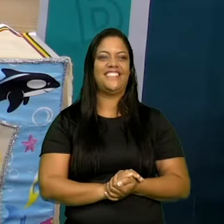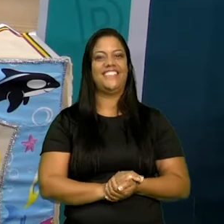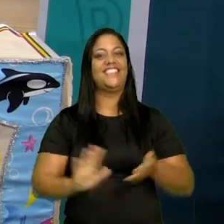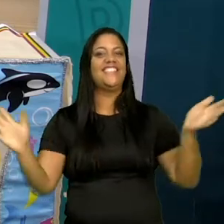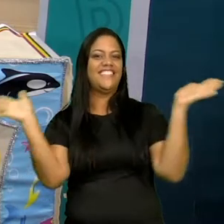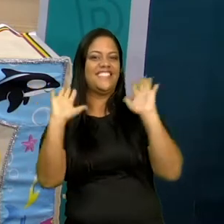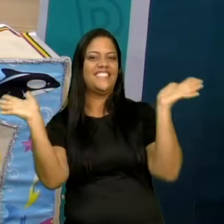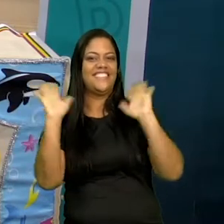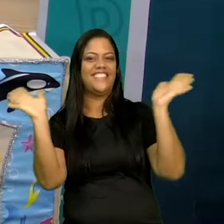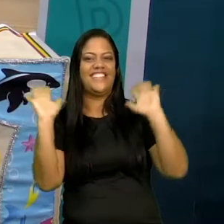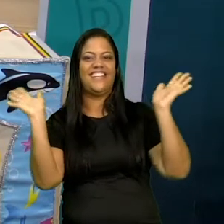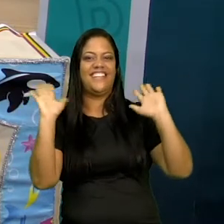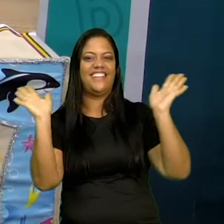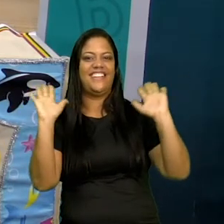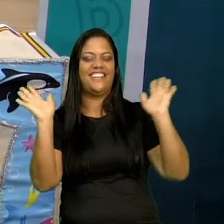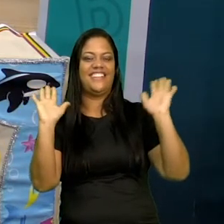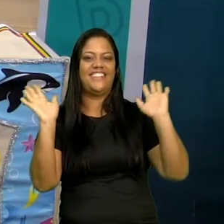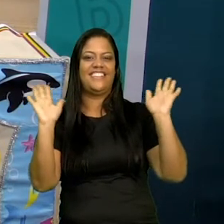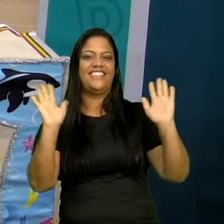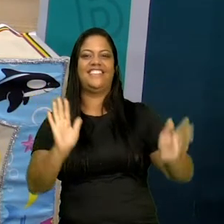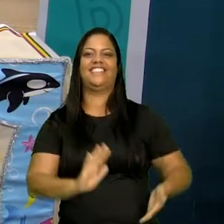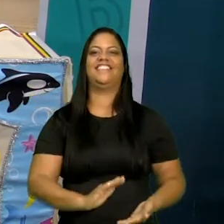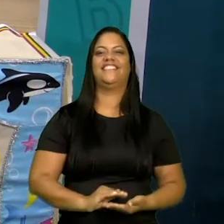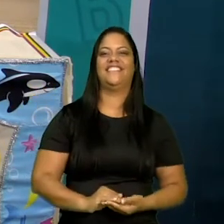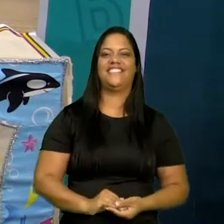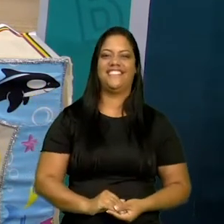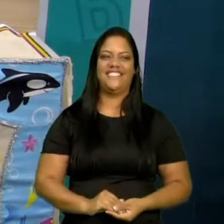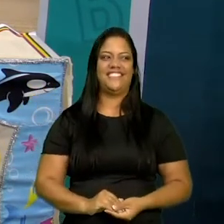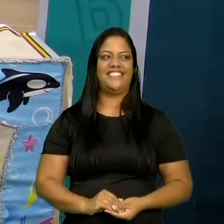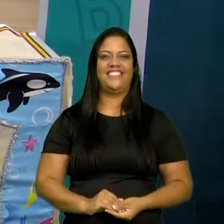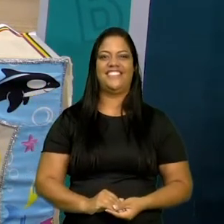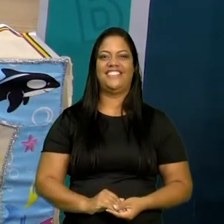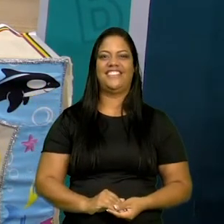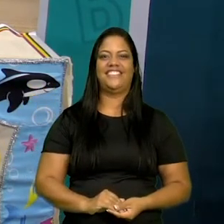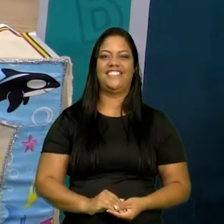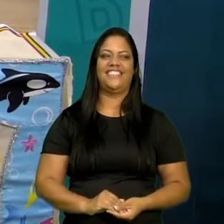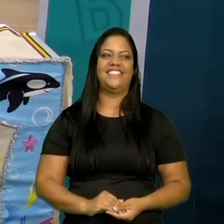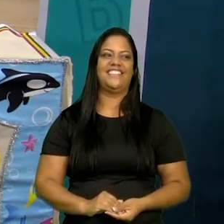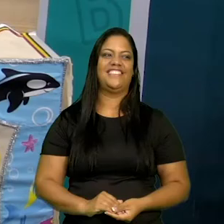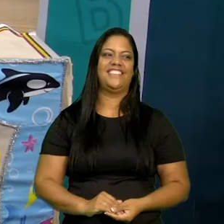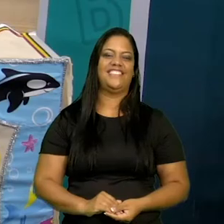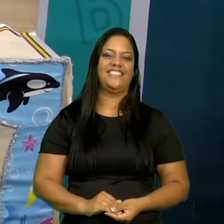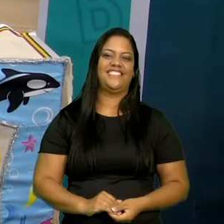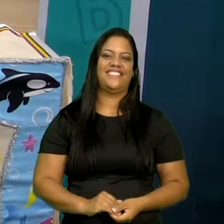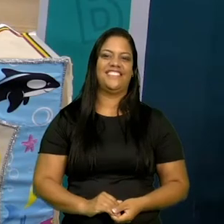então, ó. Tchau, criançada! Tchau! Tá bom, vai, vai.